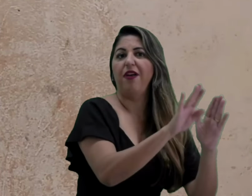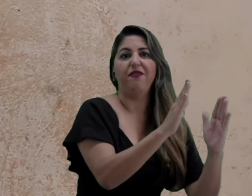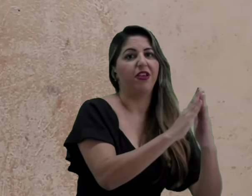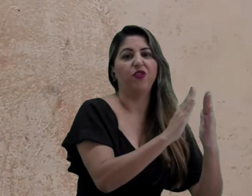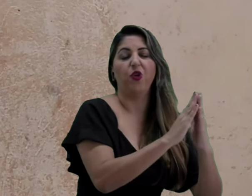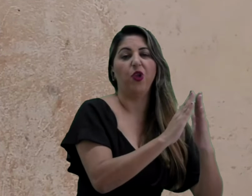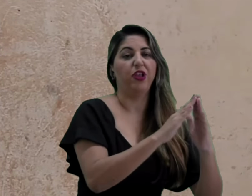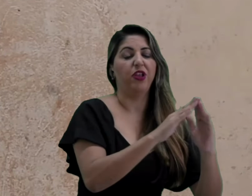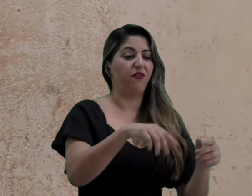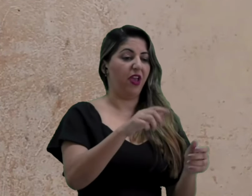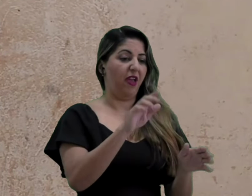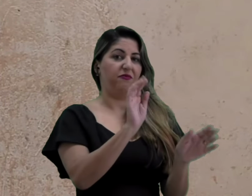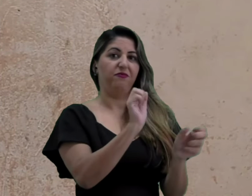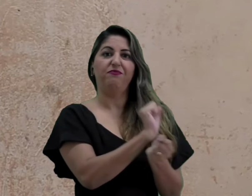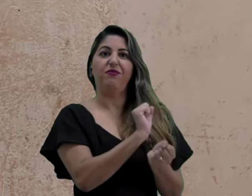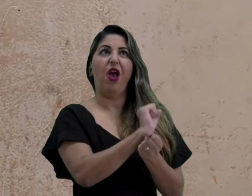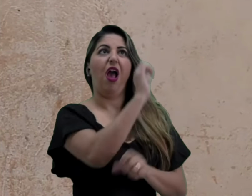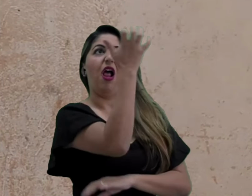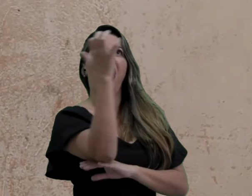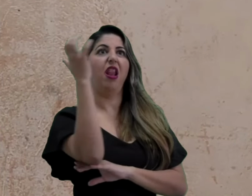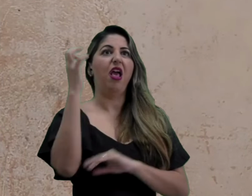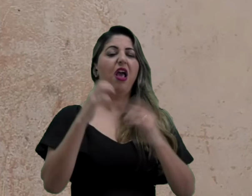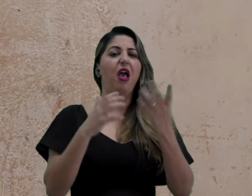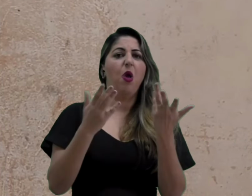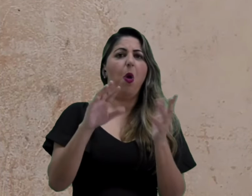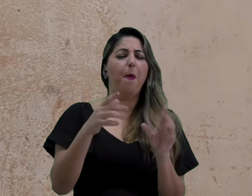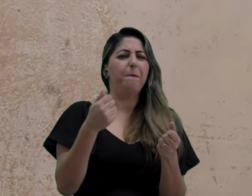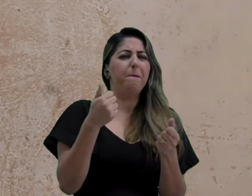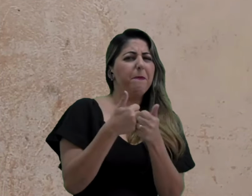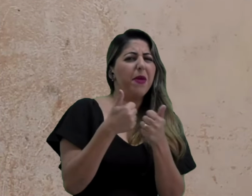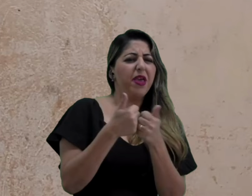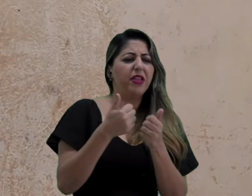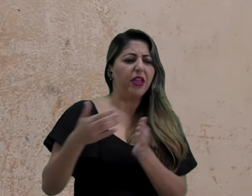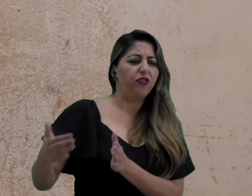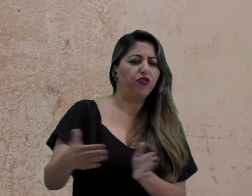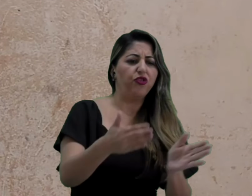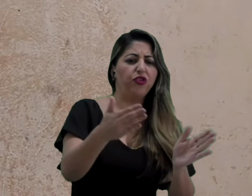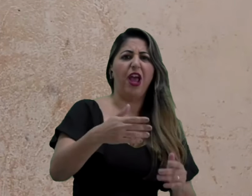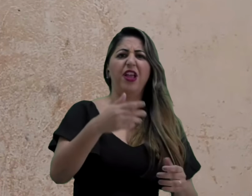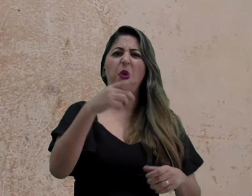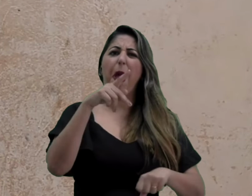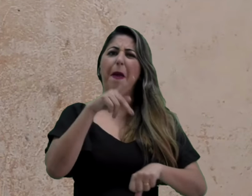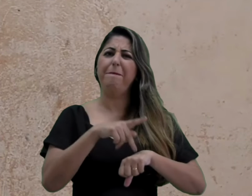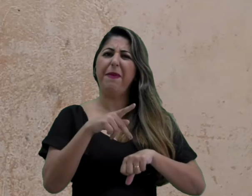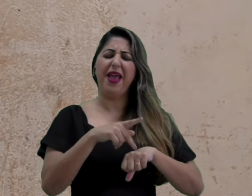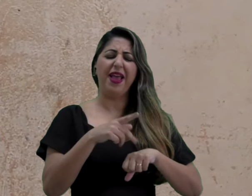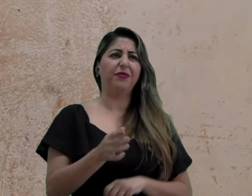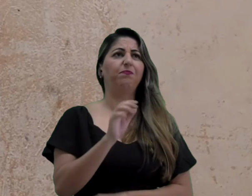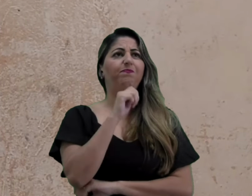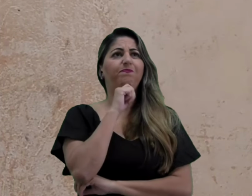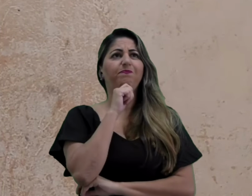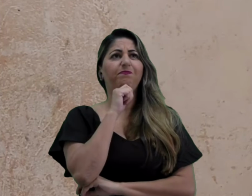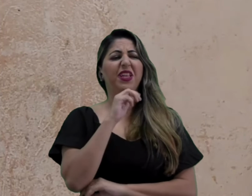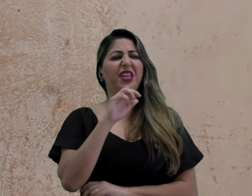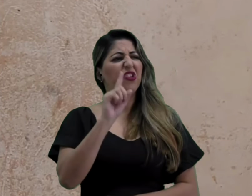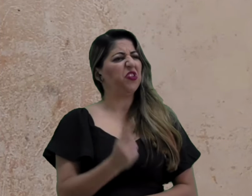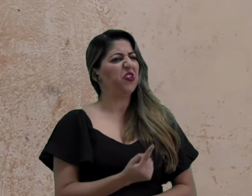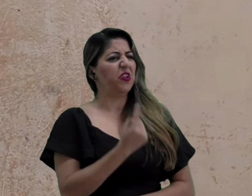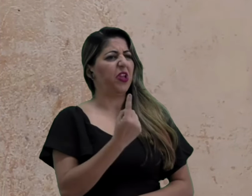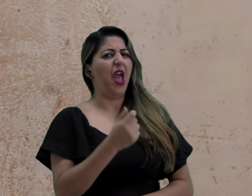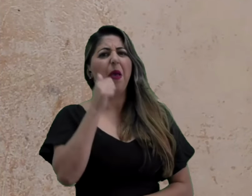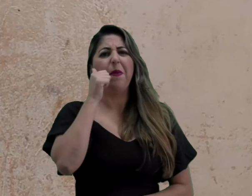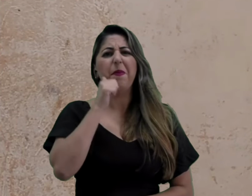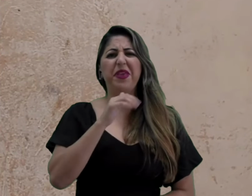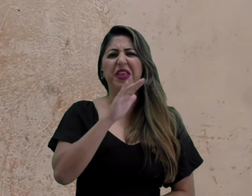grande pedra. Quem passasse na estrada do lado não poderia vê-la. Era muito estranho. Aquela menina ali, a